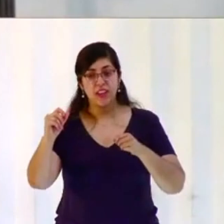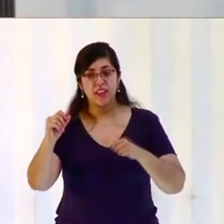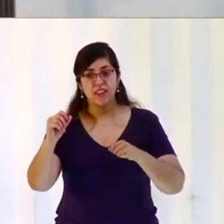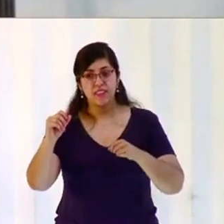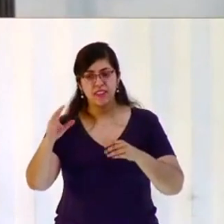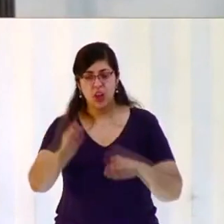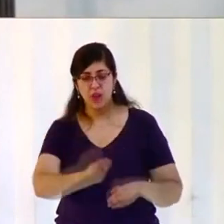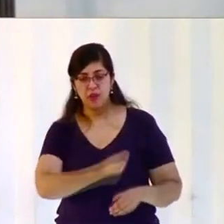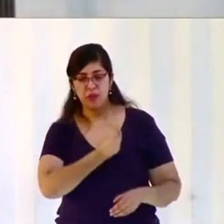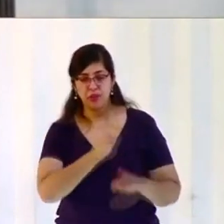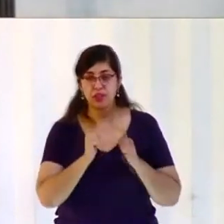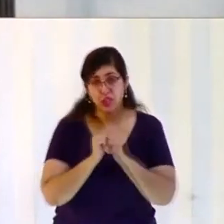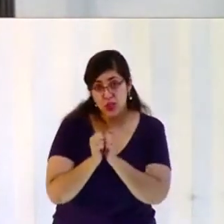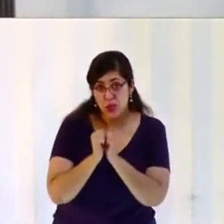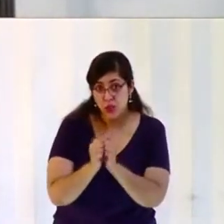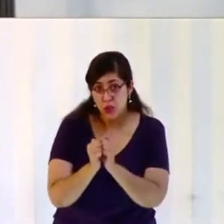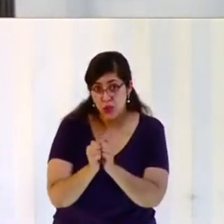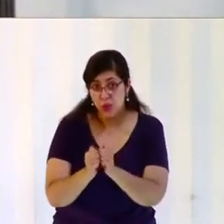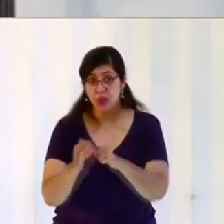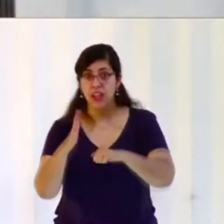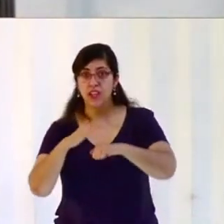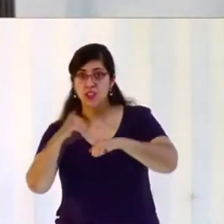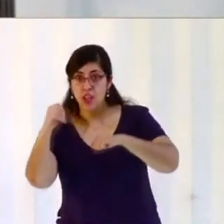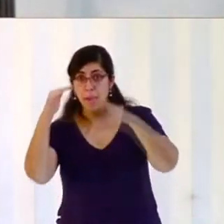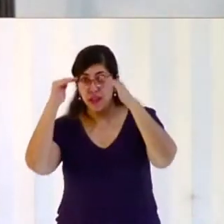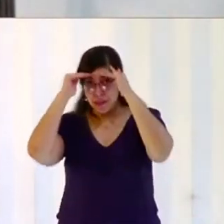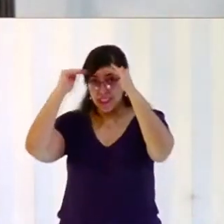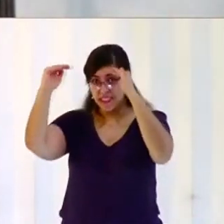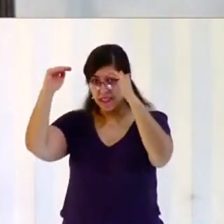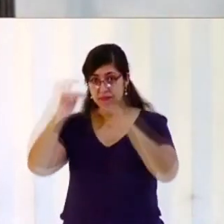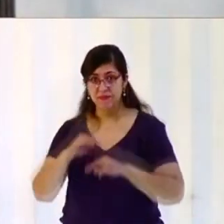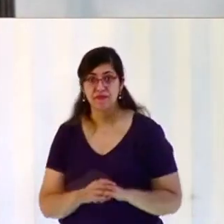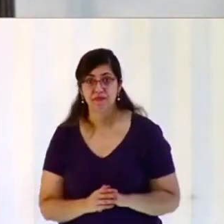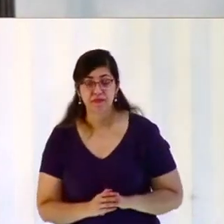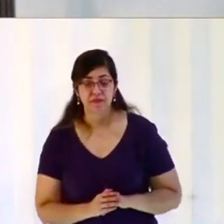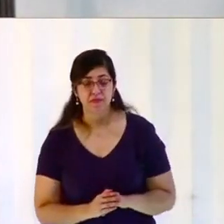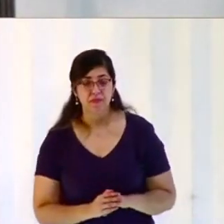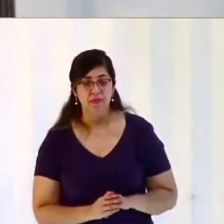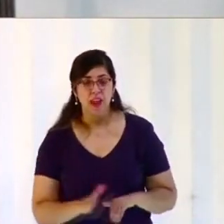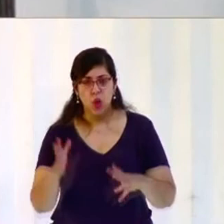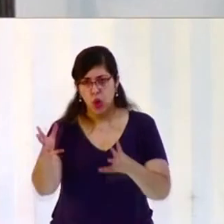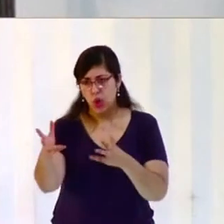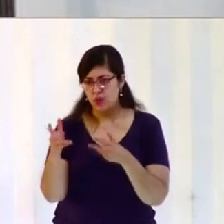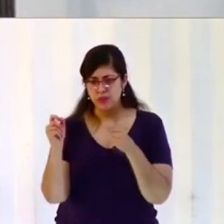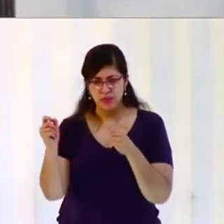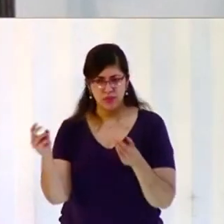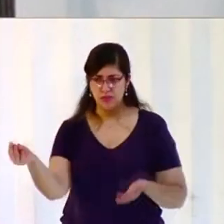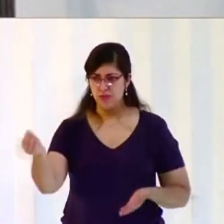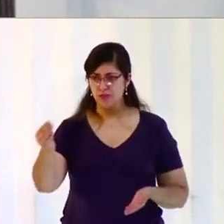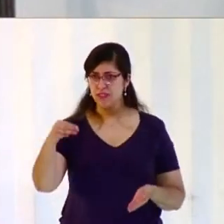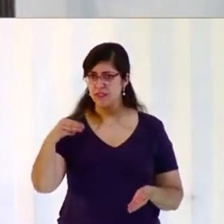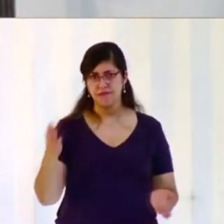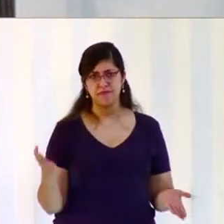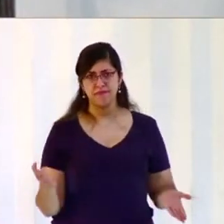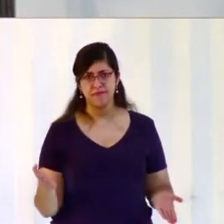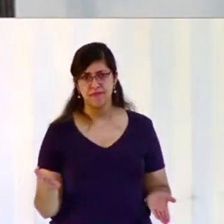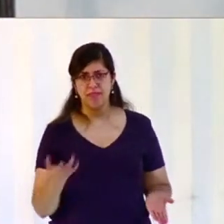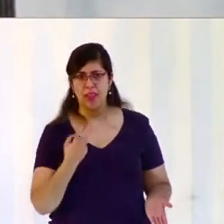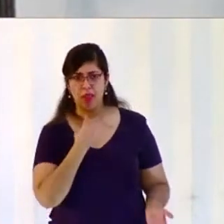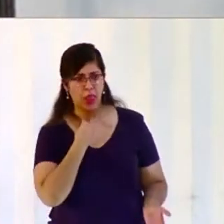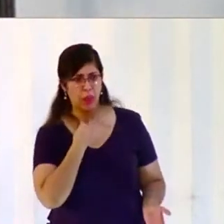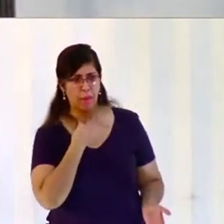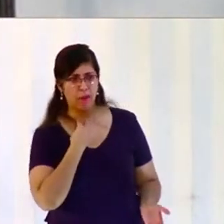comissionamento. O convite, imagino, foi aceito. Nem seria possível dizer não. Eu e você não